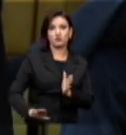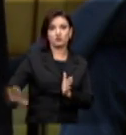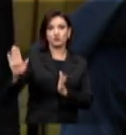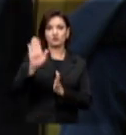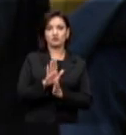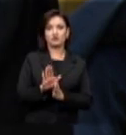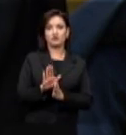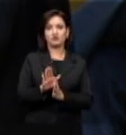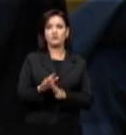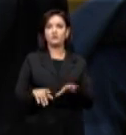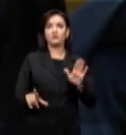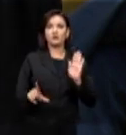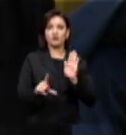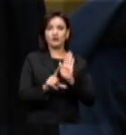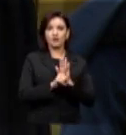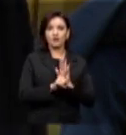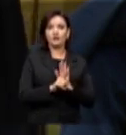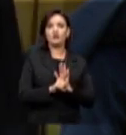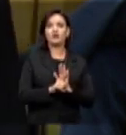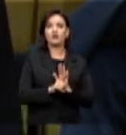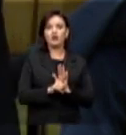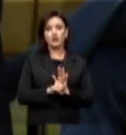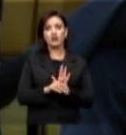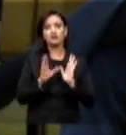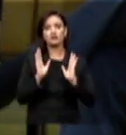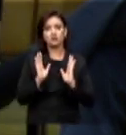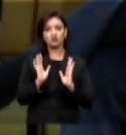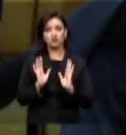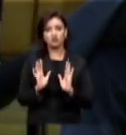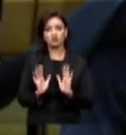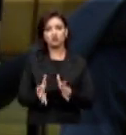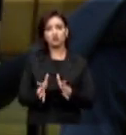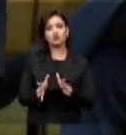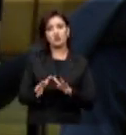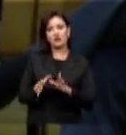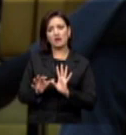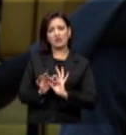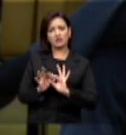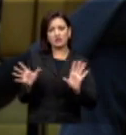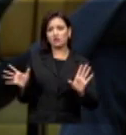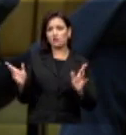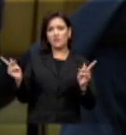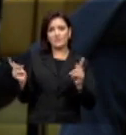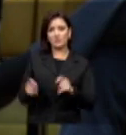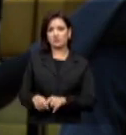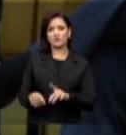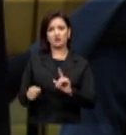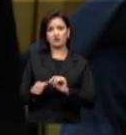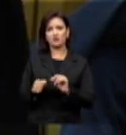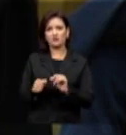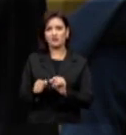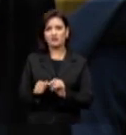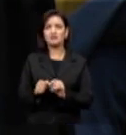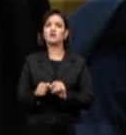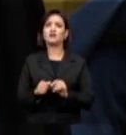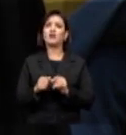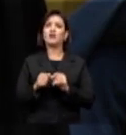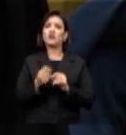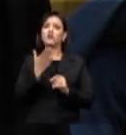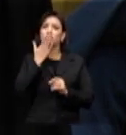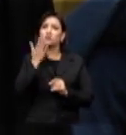O legislador constituinte outorgou ao legislador ordinário a possibilidade de dar contornos diferenciados,